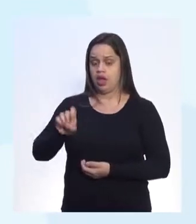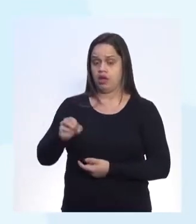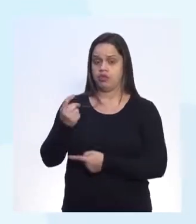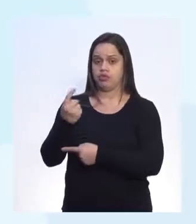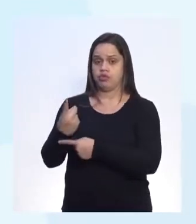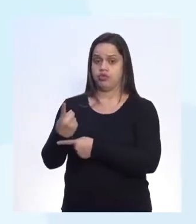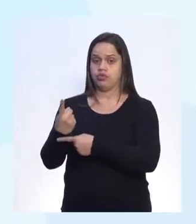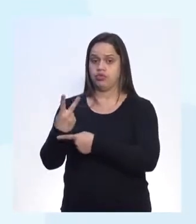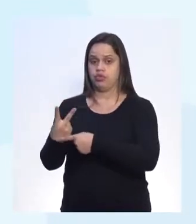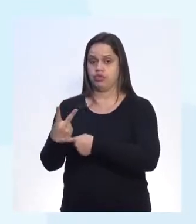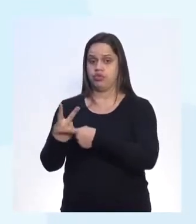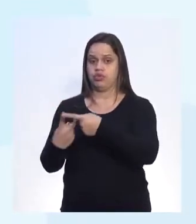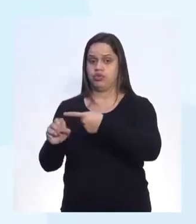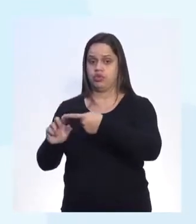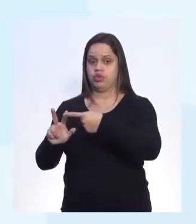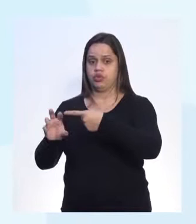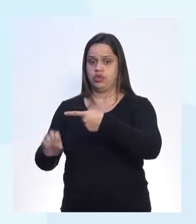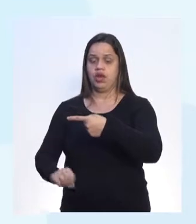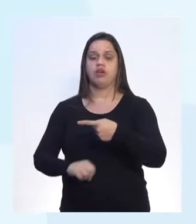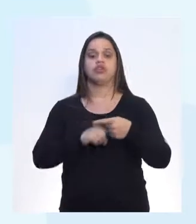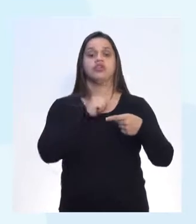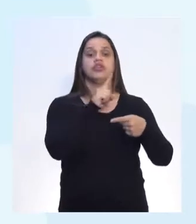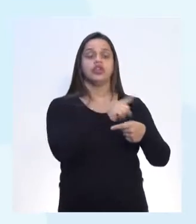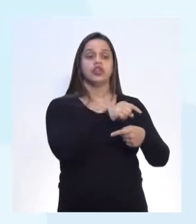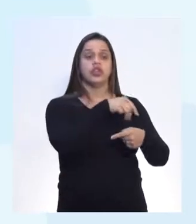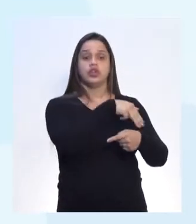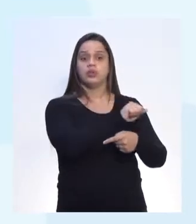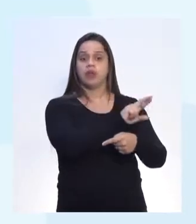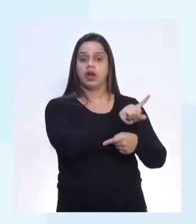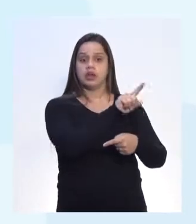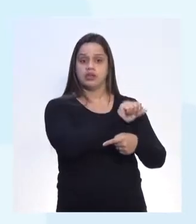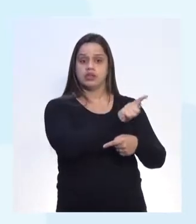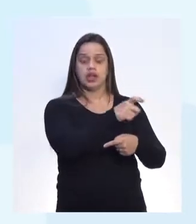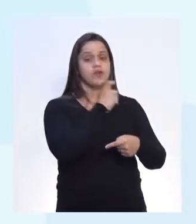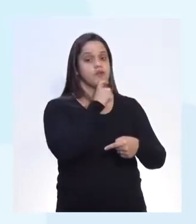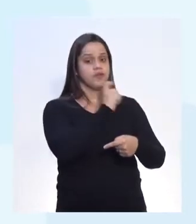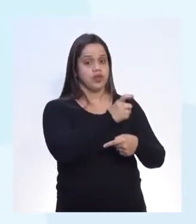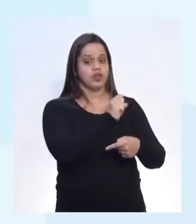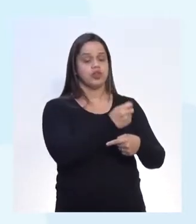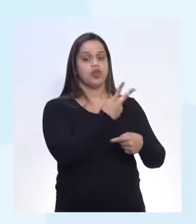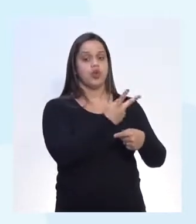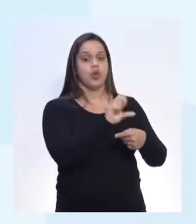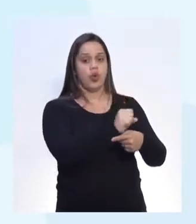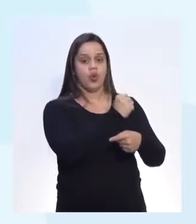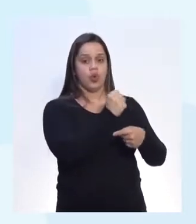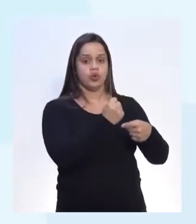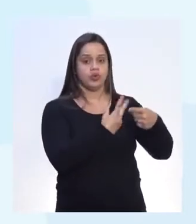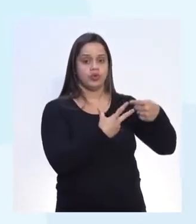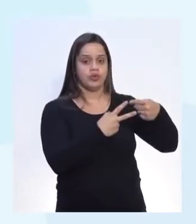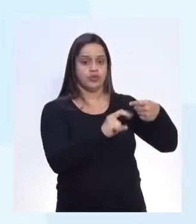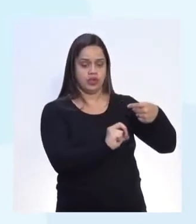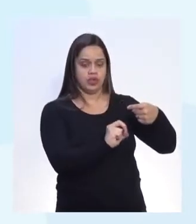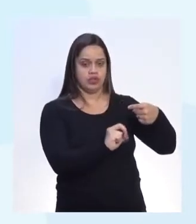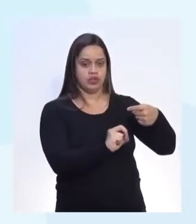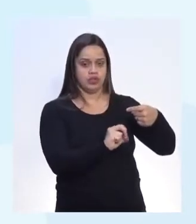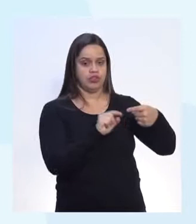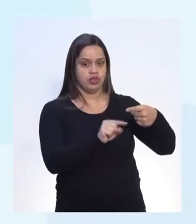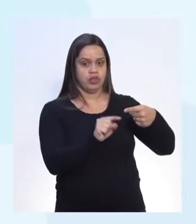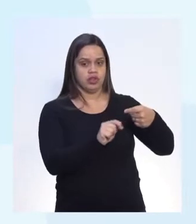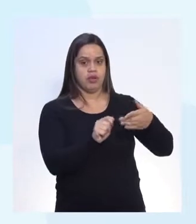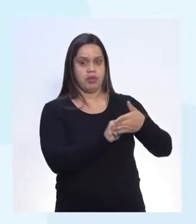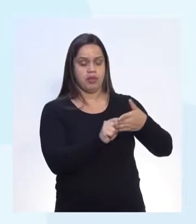ali também, olha lá, 8 12avos. Está errado, não é? É sobre 20. Tudo bem? Olha